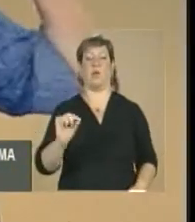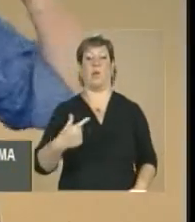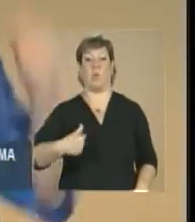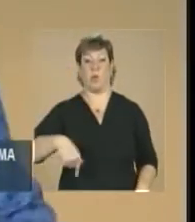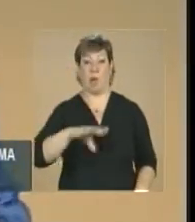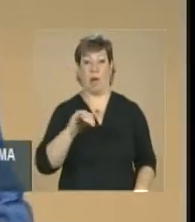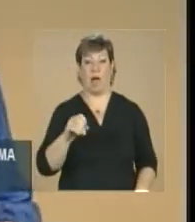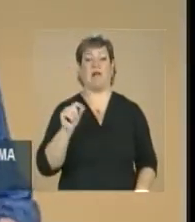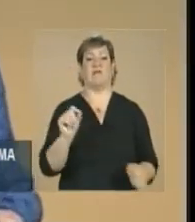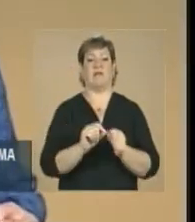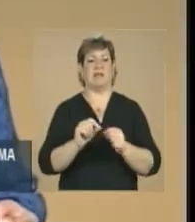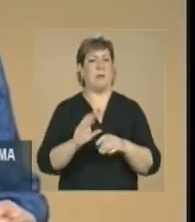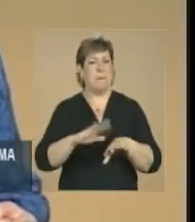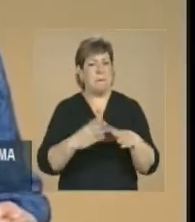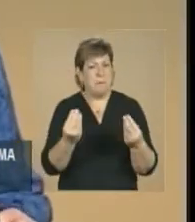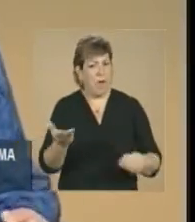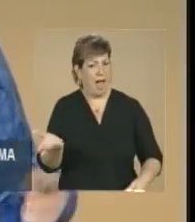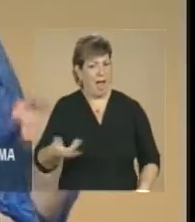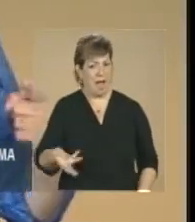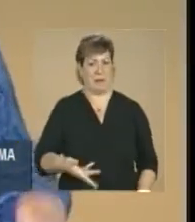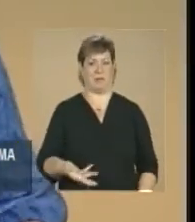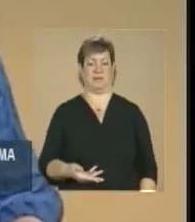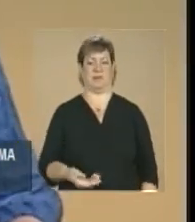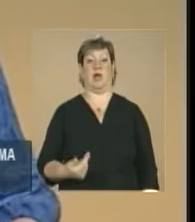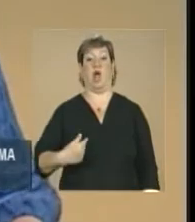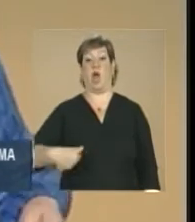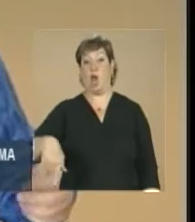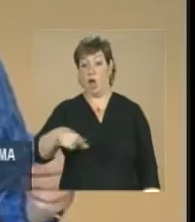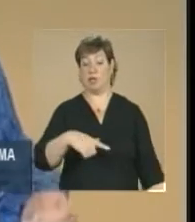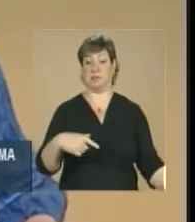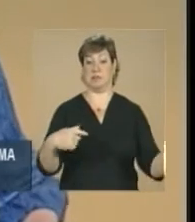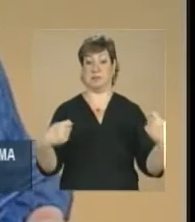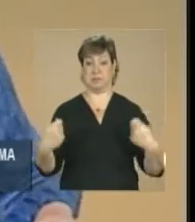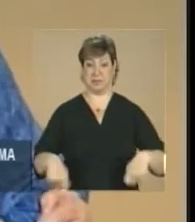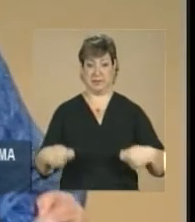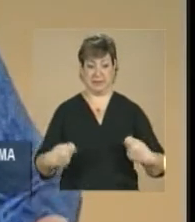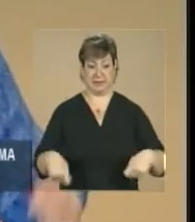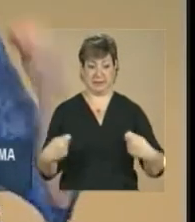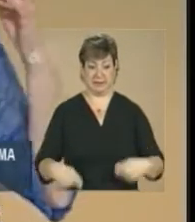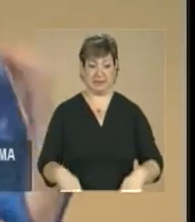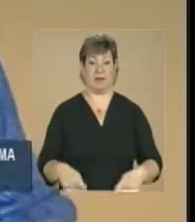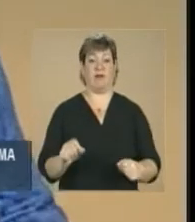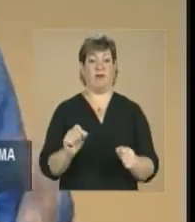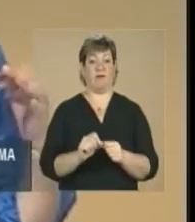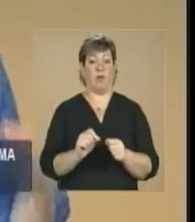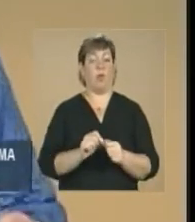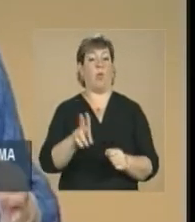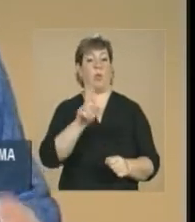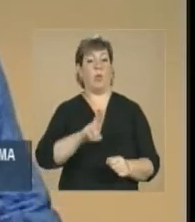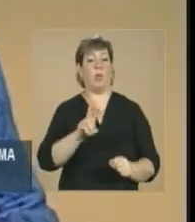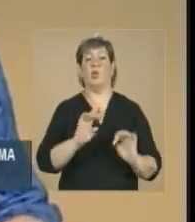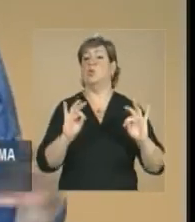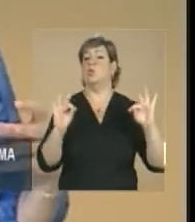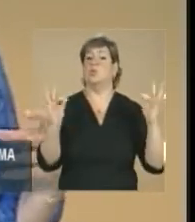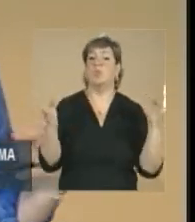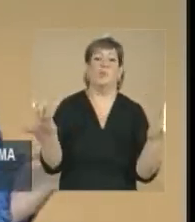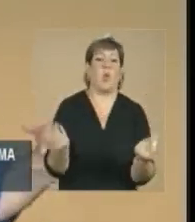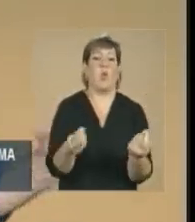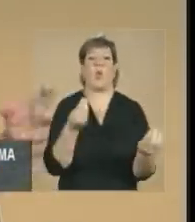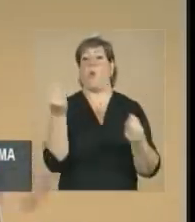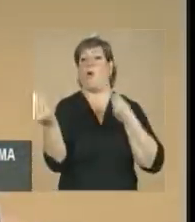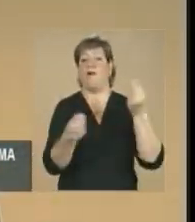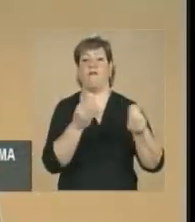de forma muito acelerada. Nós temos de utilizar todos os mecanismos para